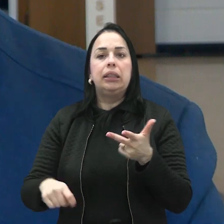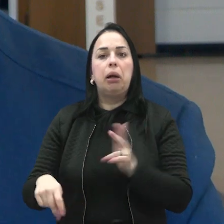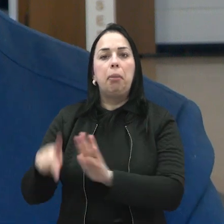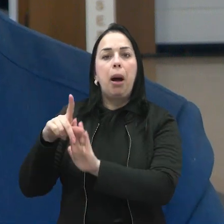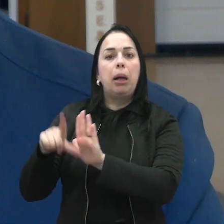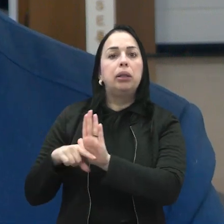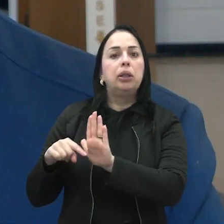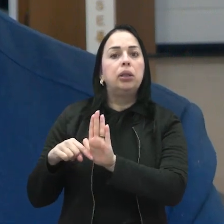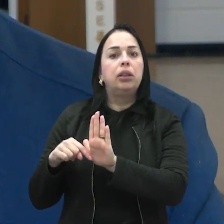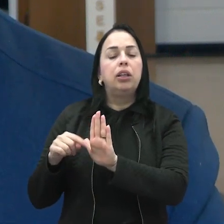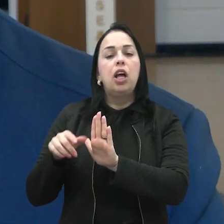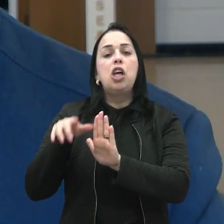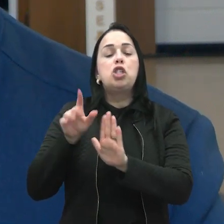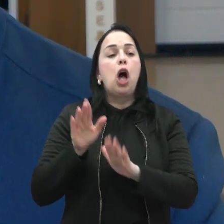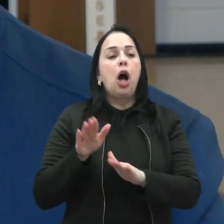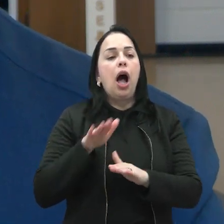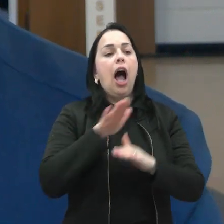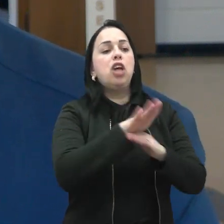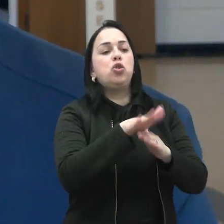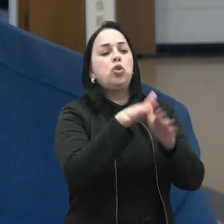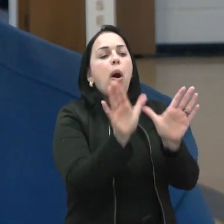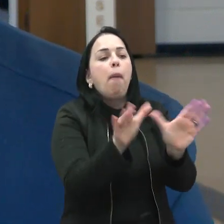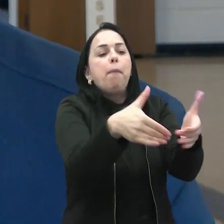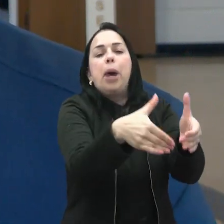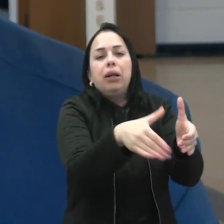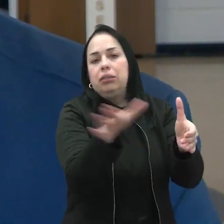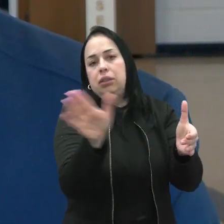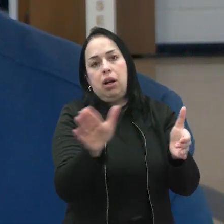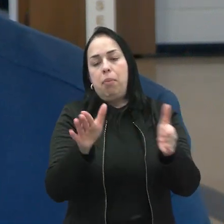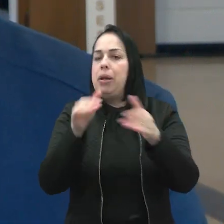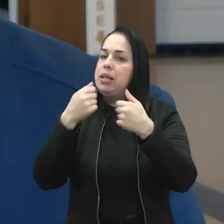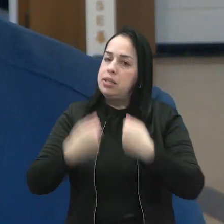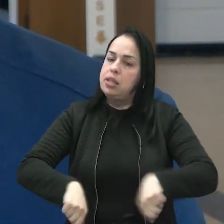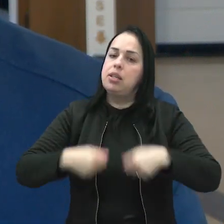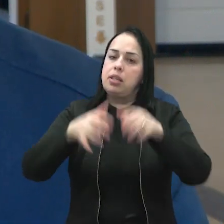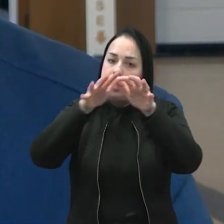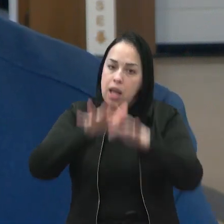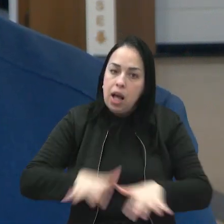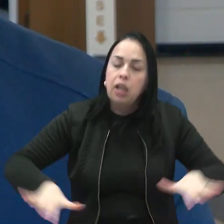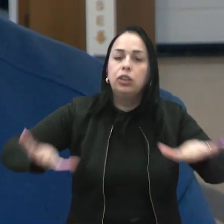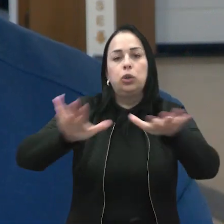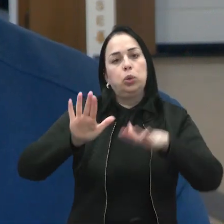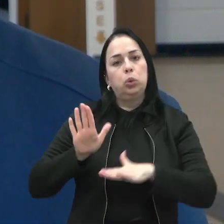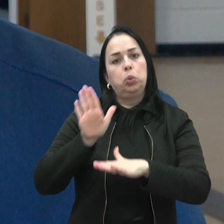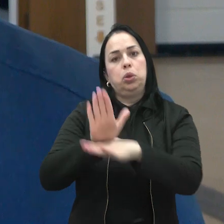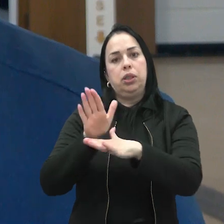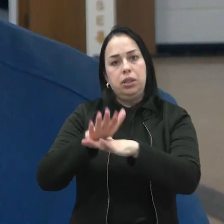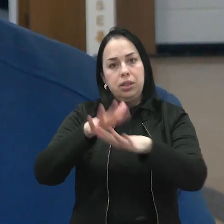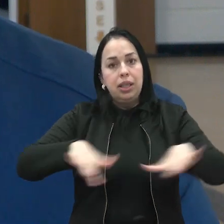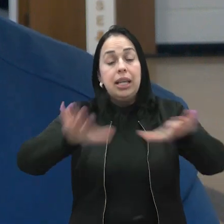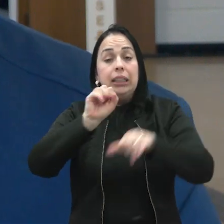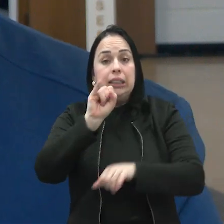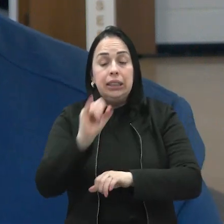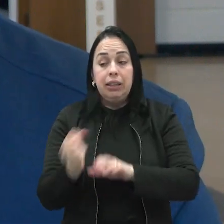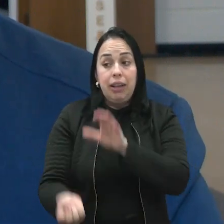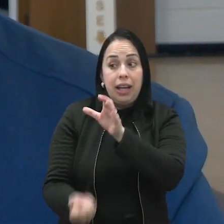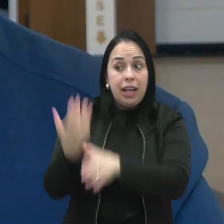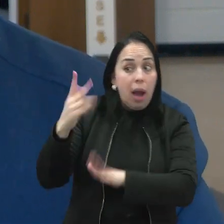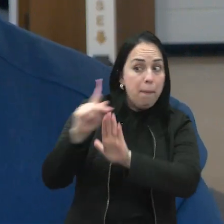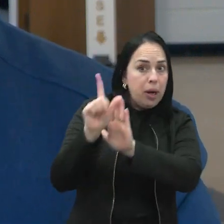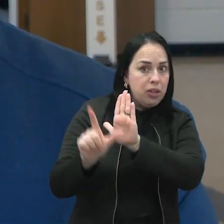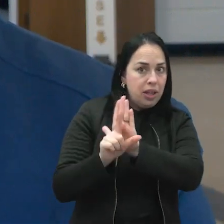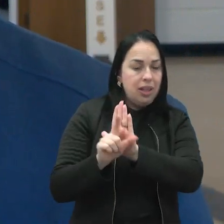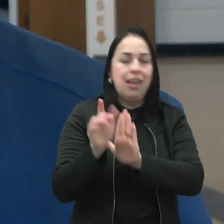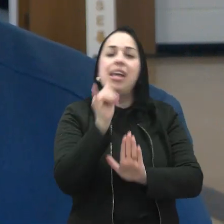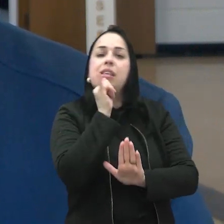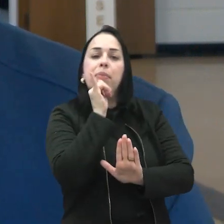projeto, uma lei que atenda parcialmente a população em torno de uma cidade. A cidade precisa ser atendida como um todo. Então, se você vai um